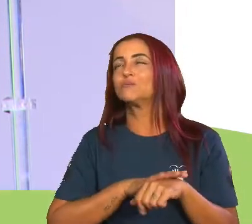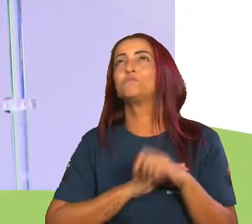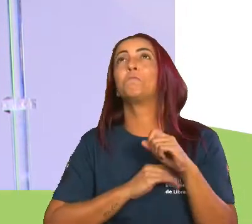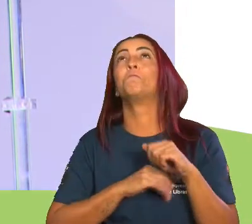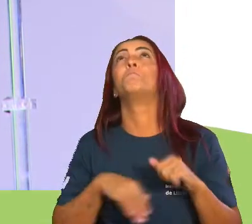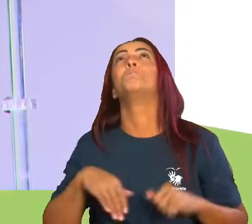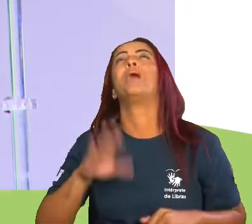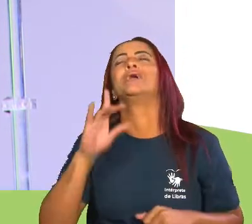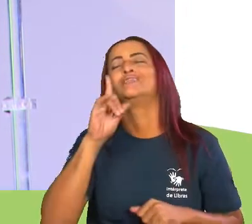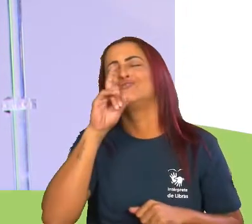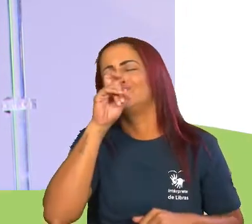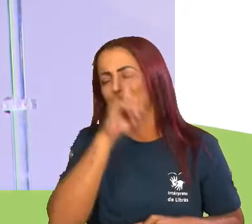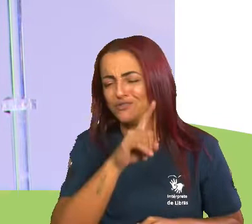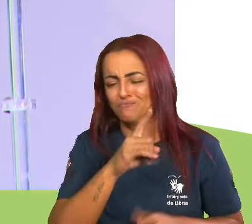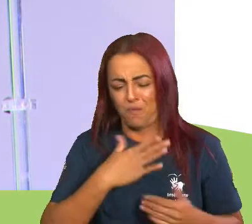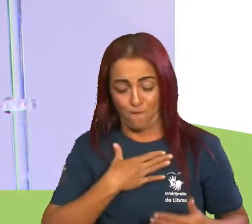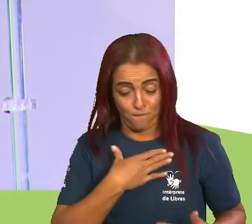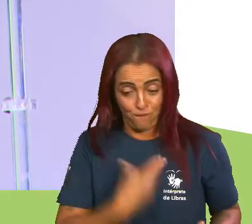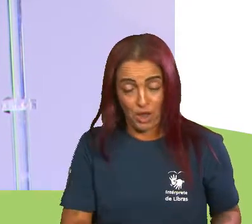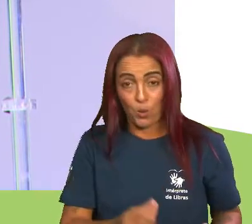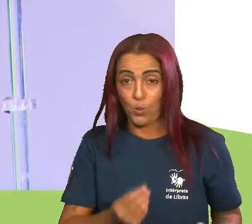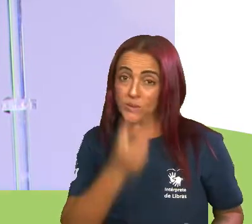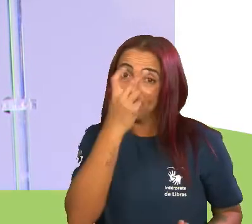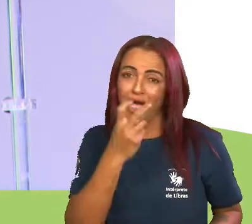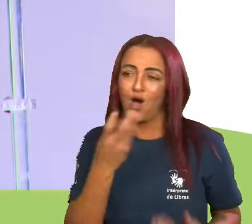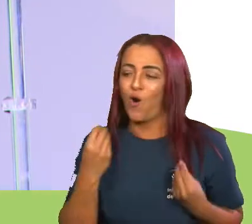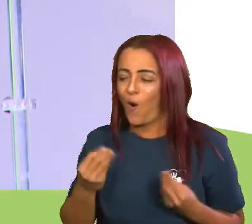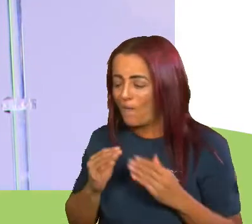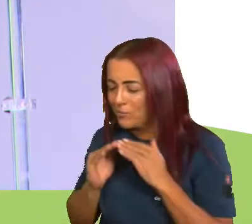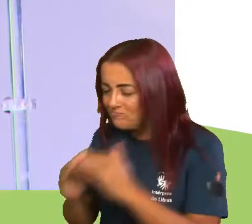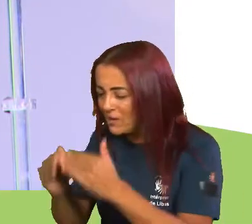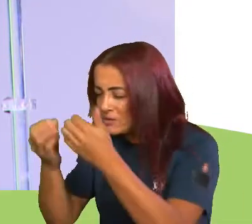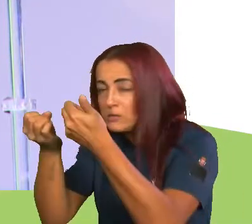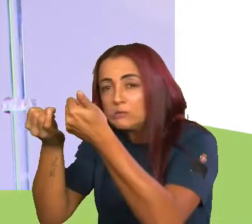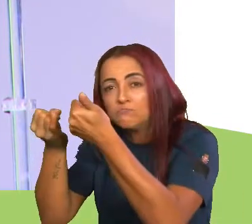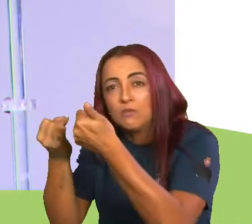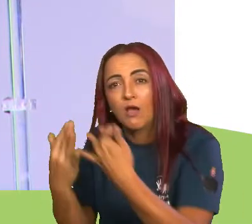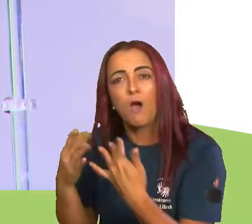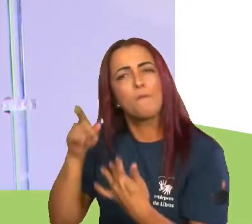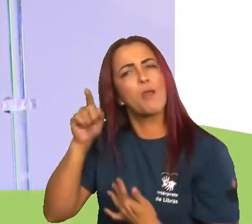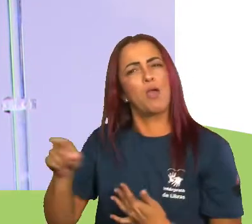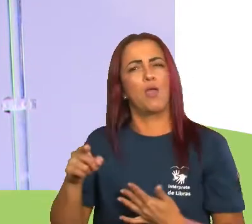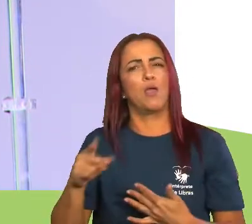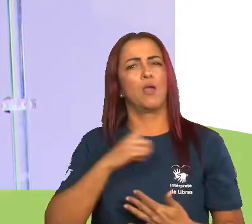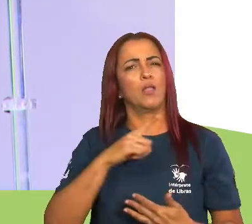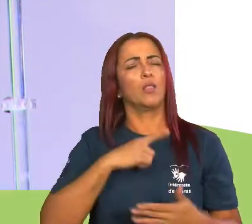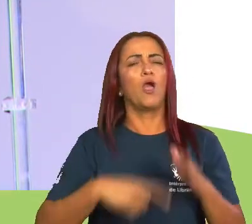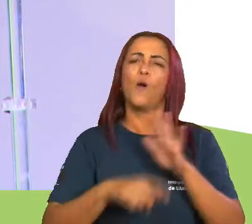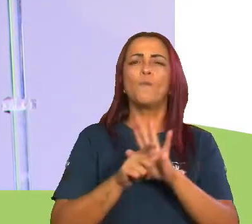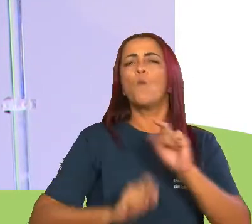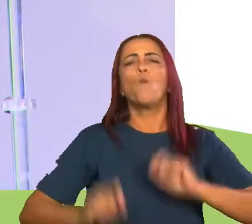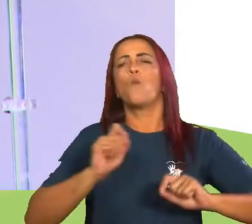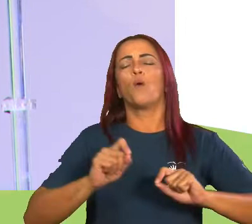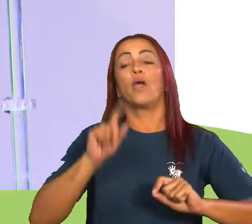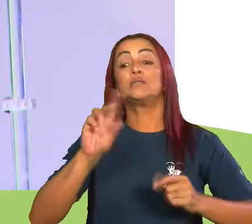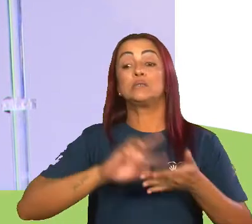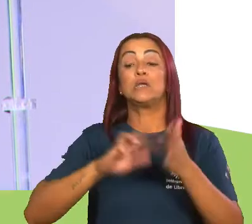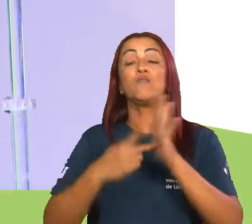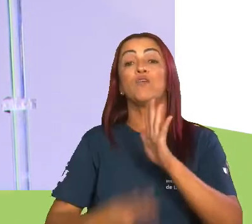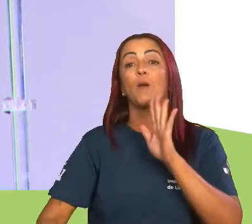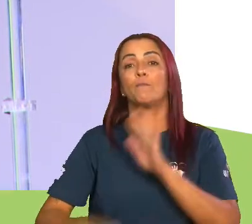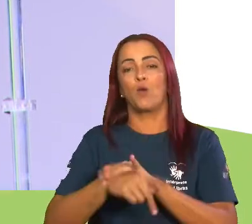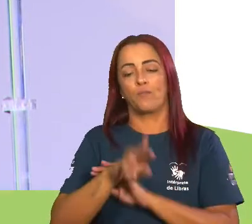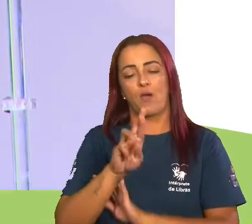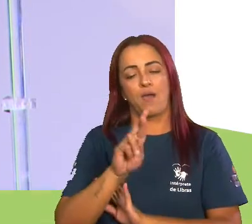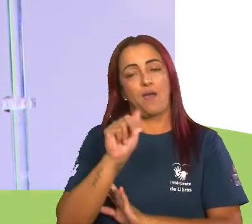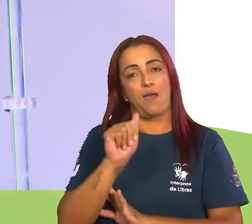difíceis, eu, como mãe de uma criança cega, poder explicar na ocasião para ele o que é o racismo